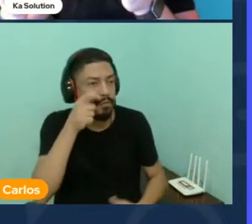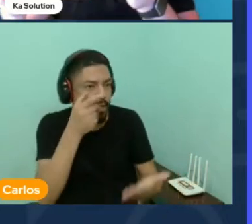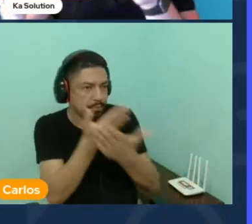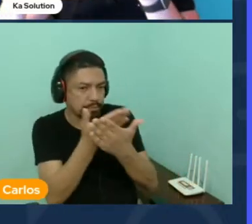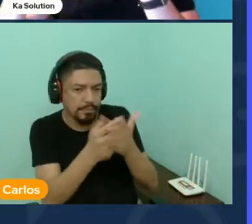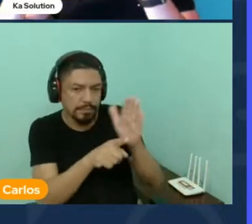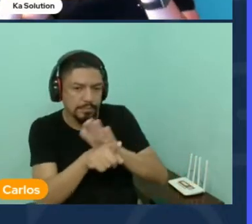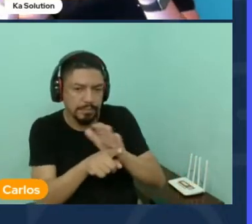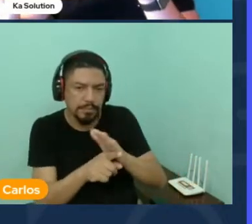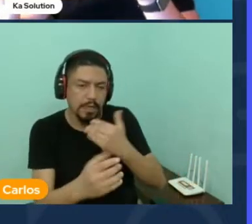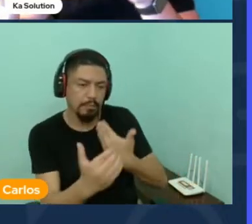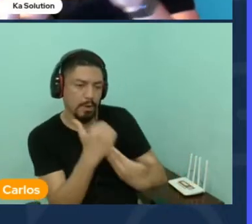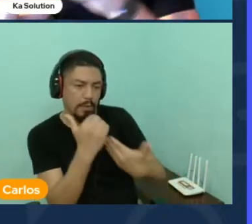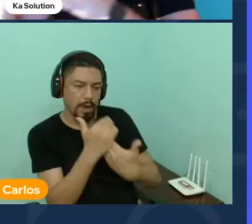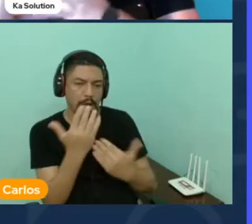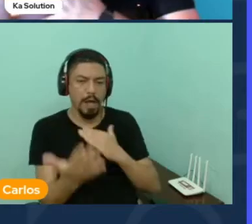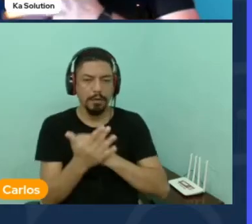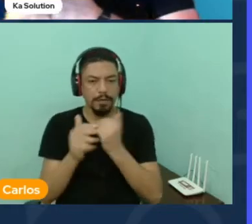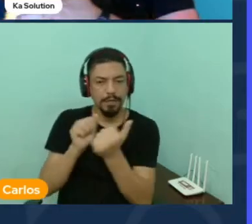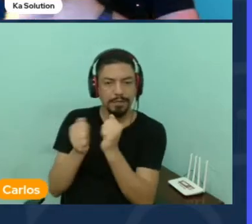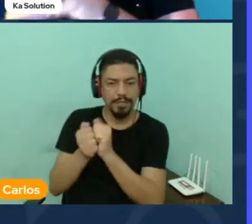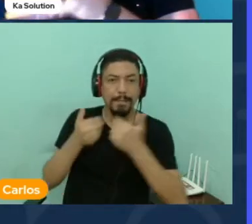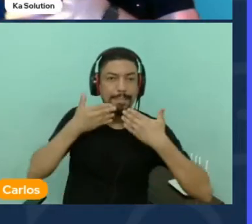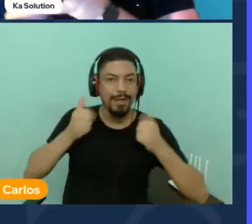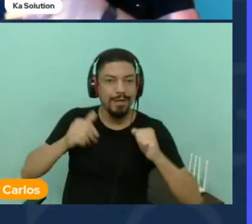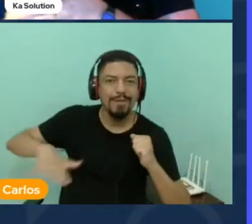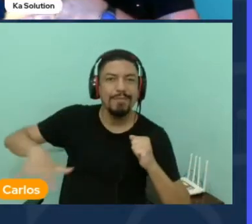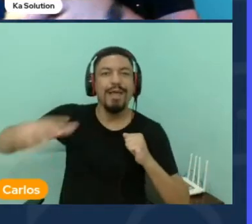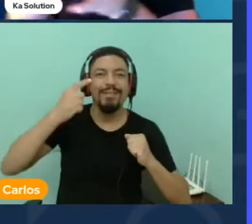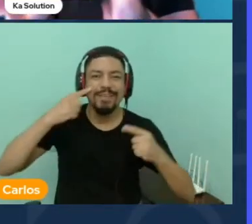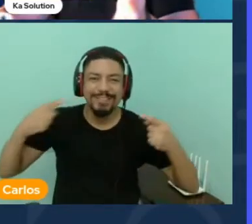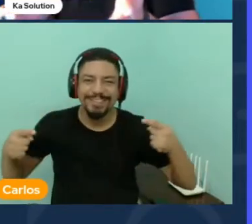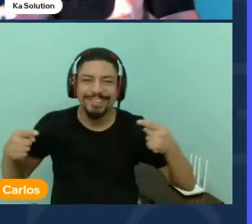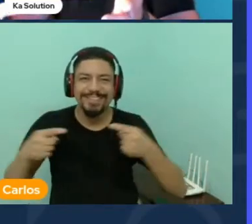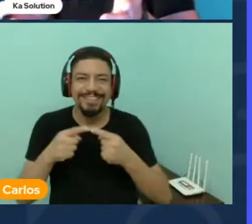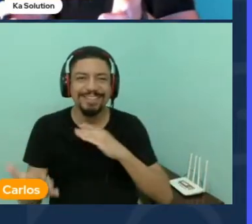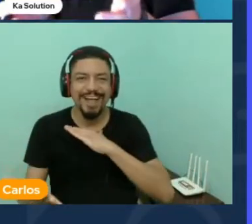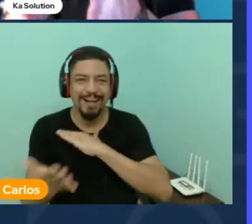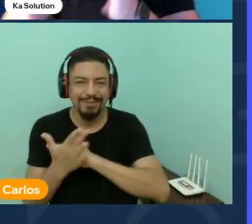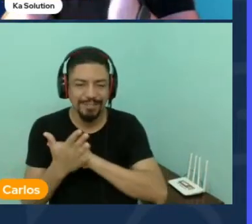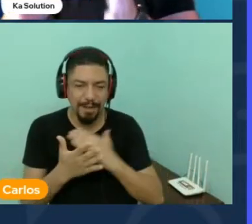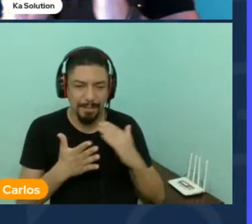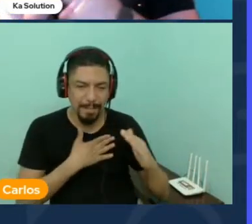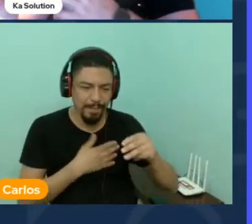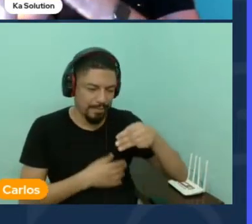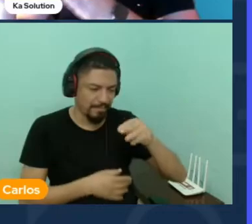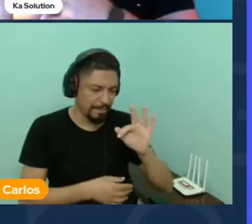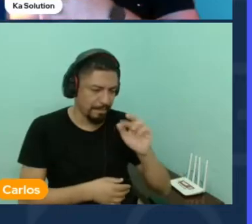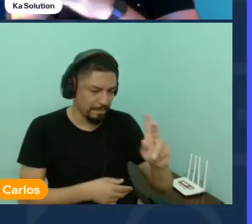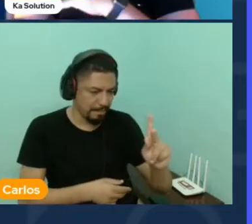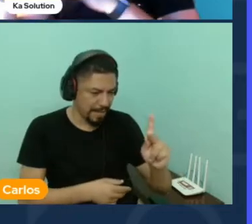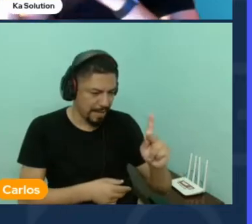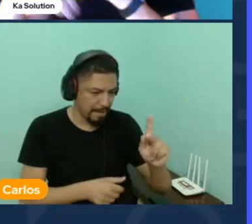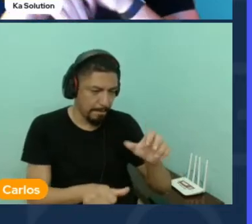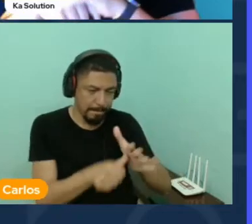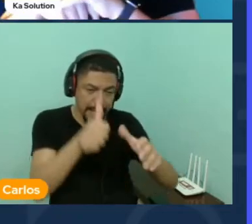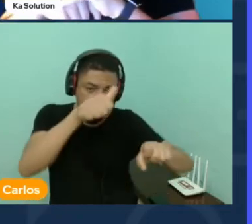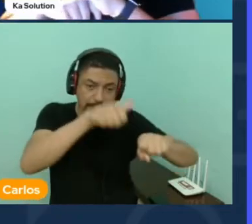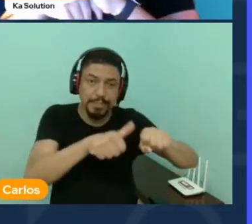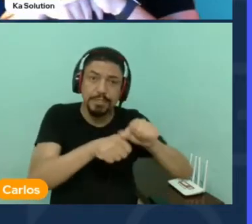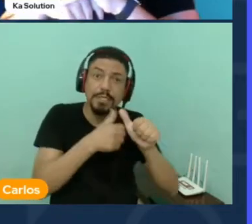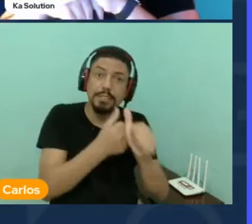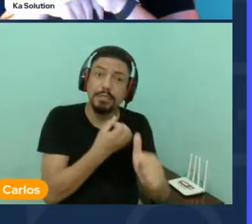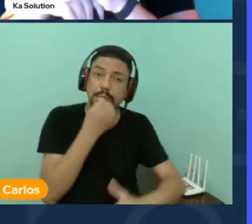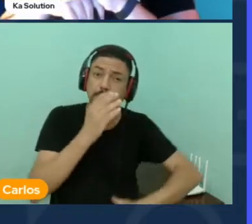eles ali e veja se o que eu estou criando ali de serviços para o meu MVP está seguindo ali as boas